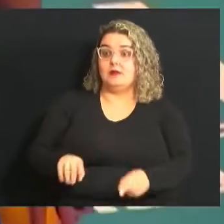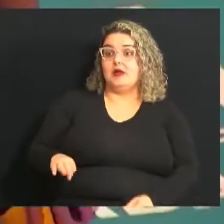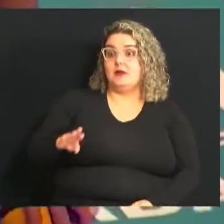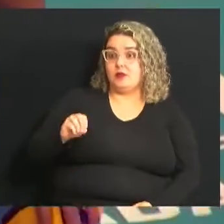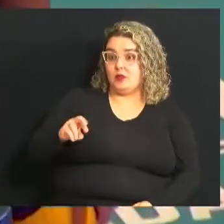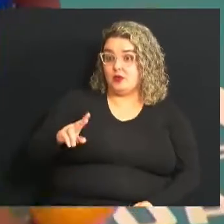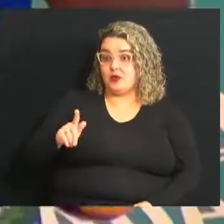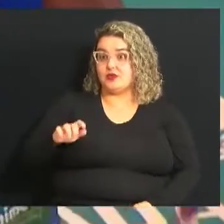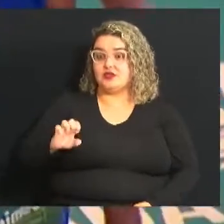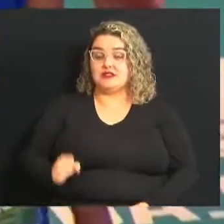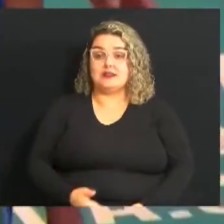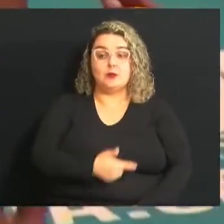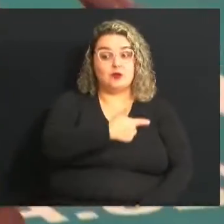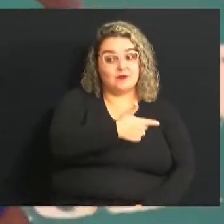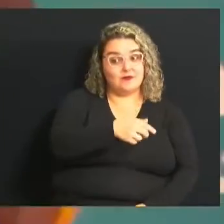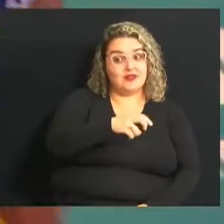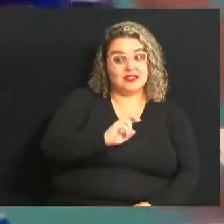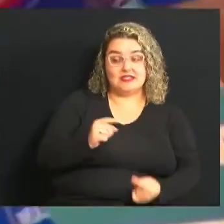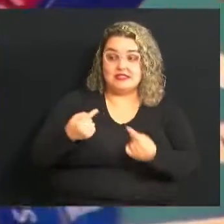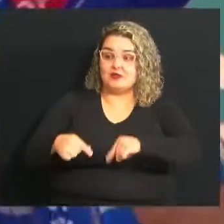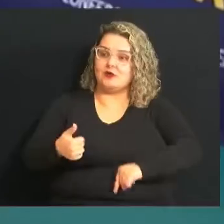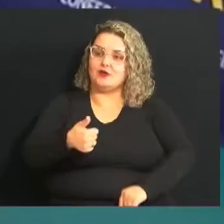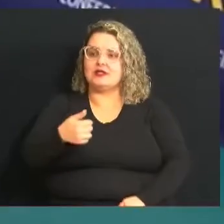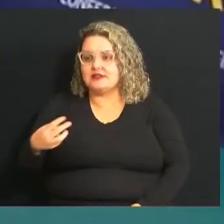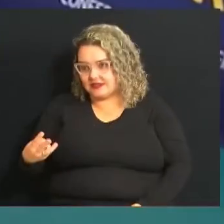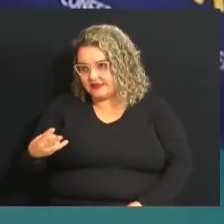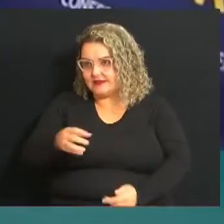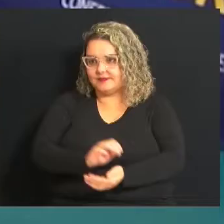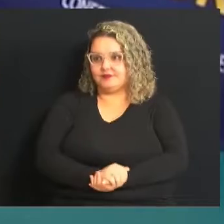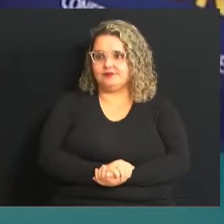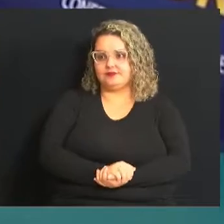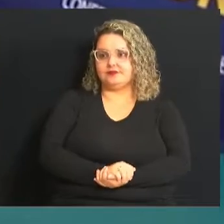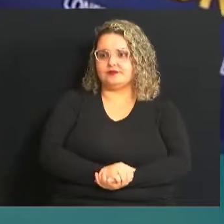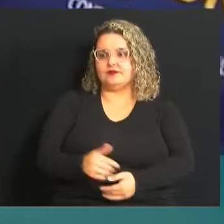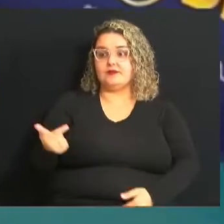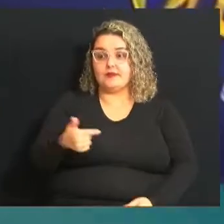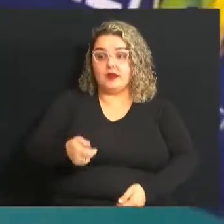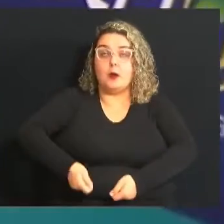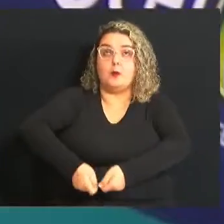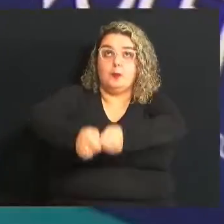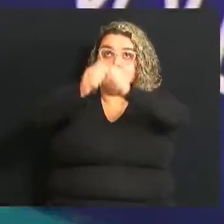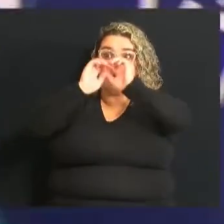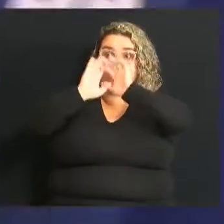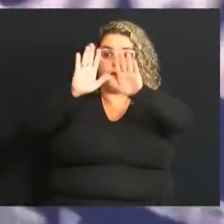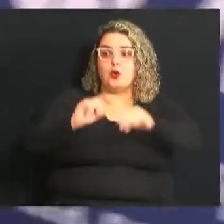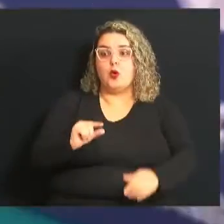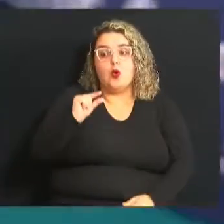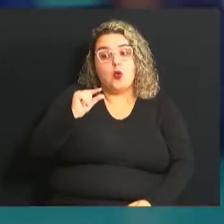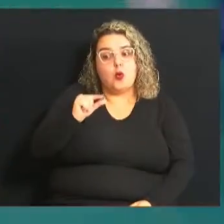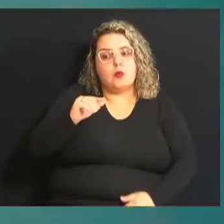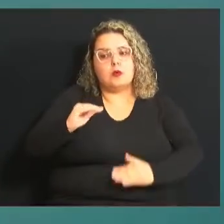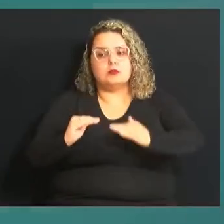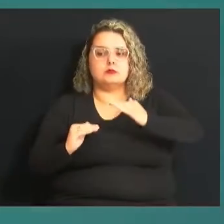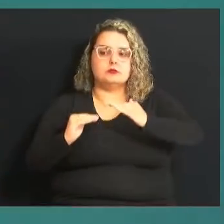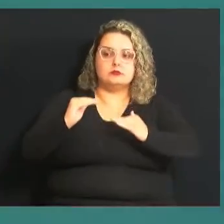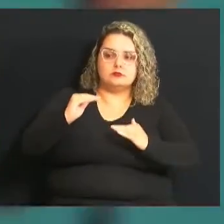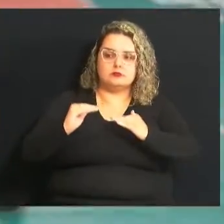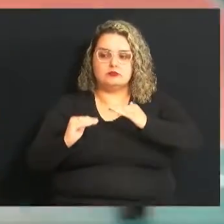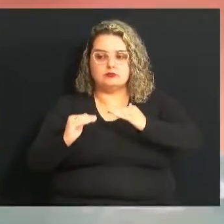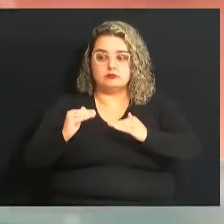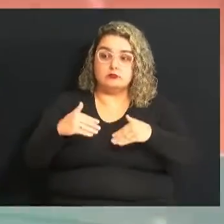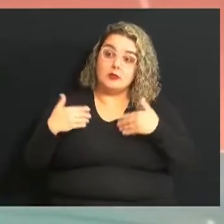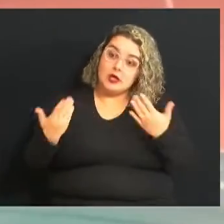por 25-13. O segundo set foi um pouco mais equilibrado, mas